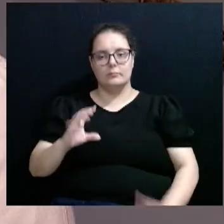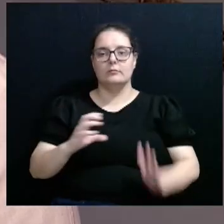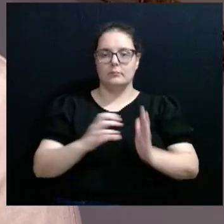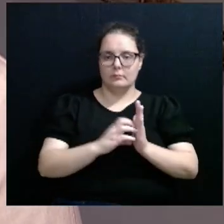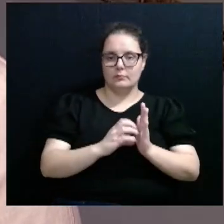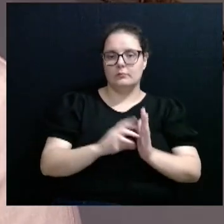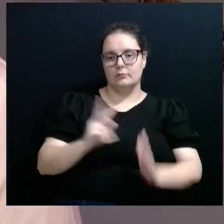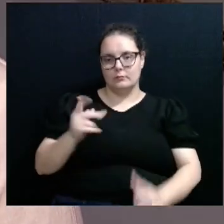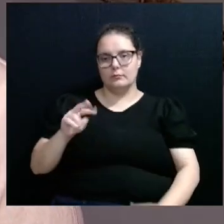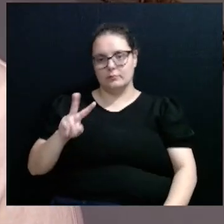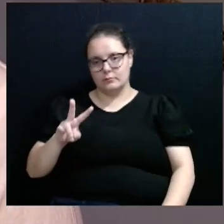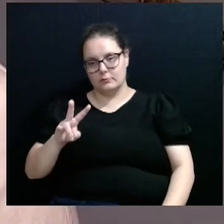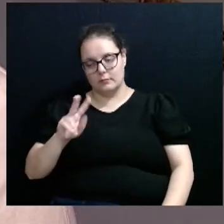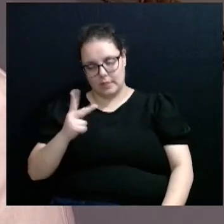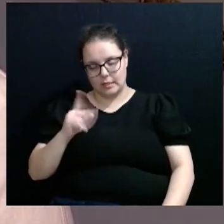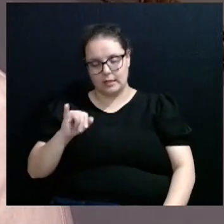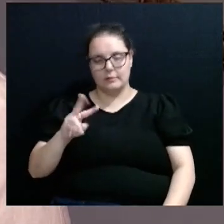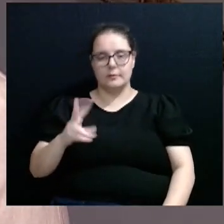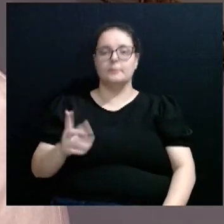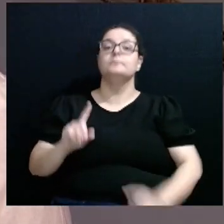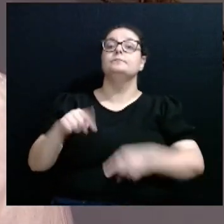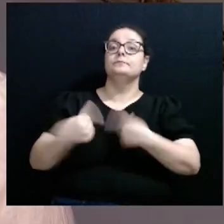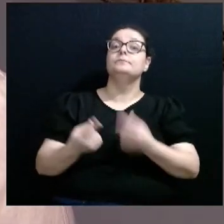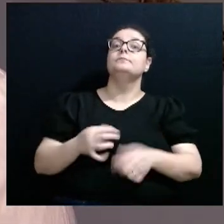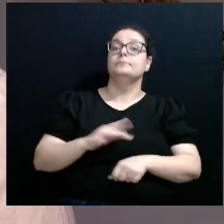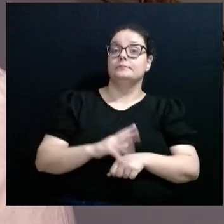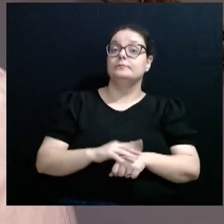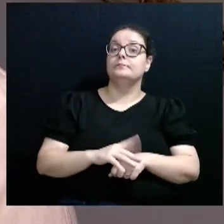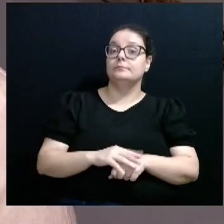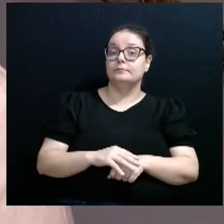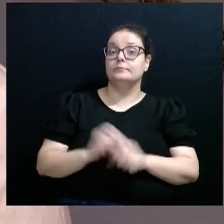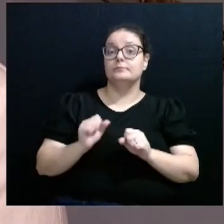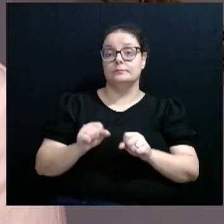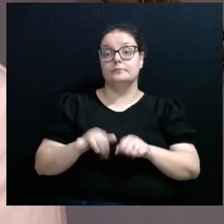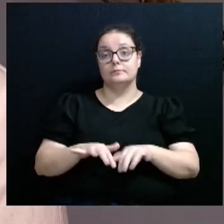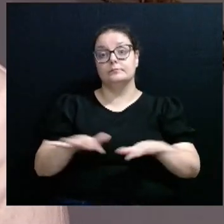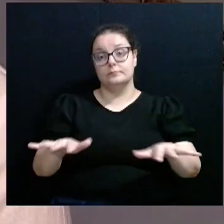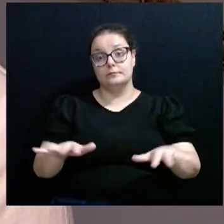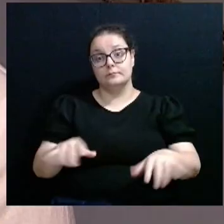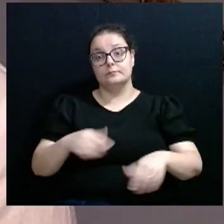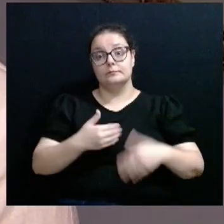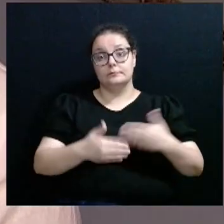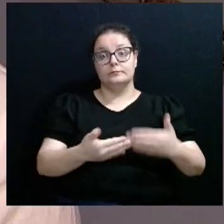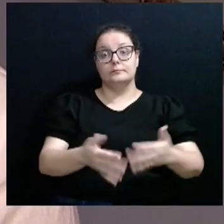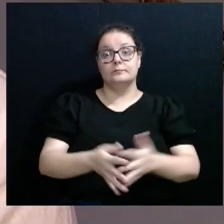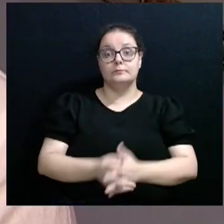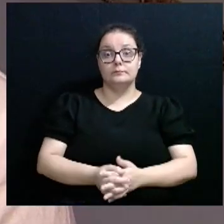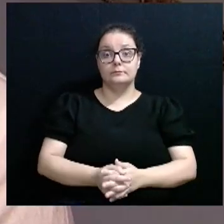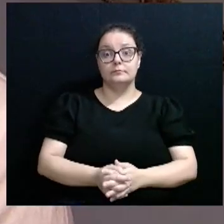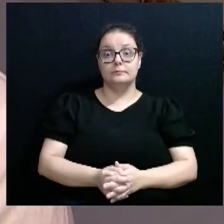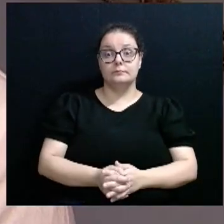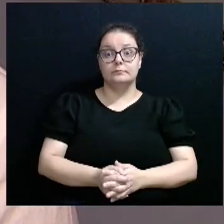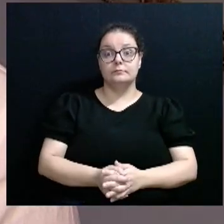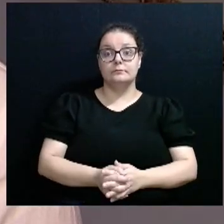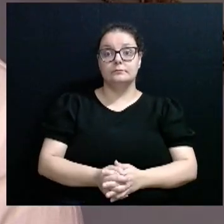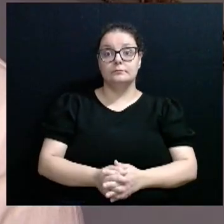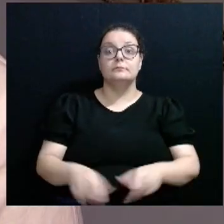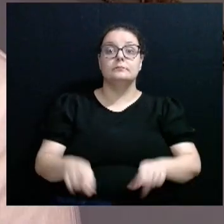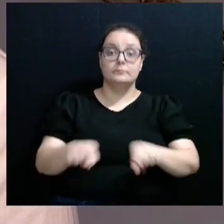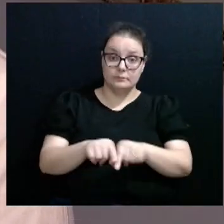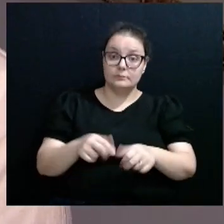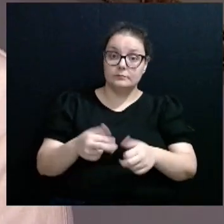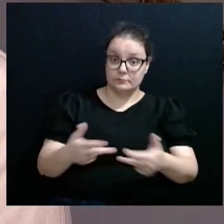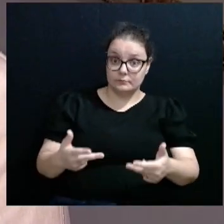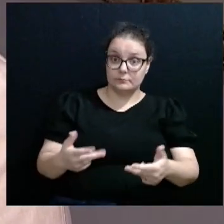outras que podem ser contraídas ali nesse processo. E uma coisa muito